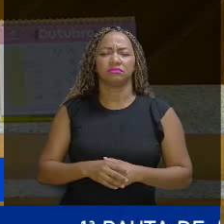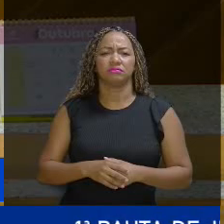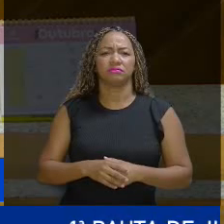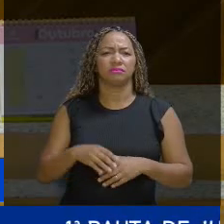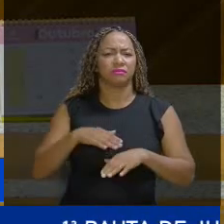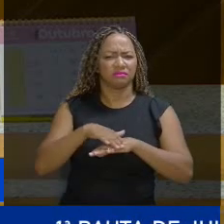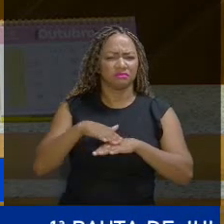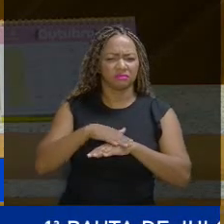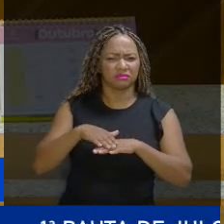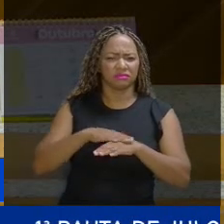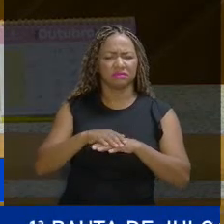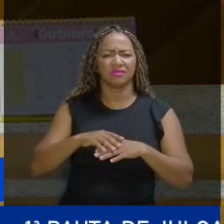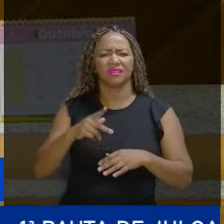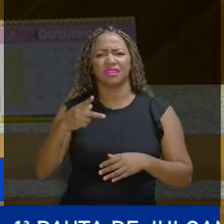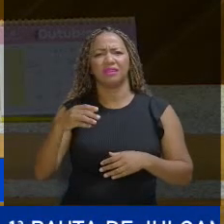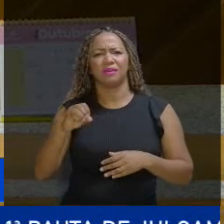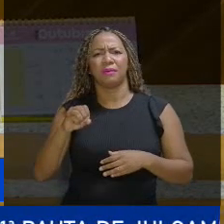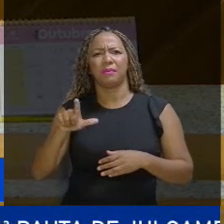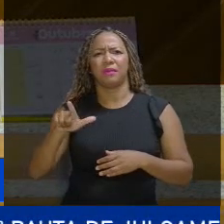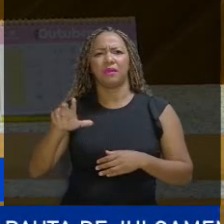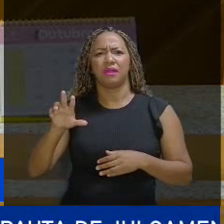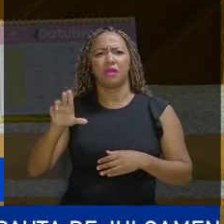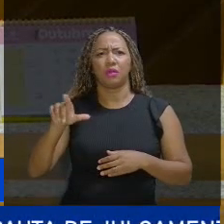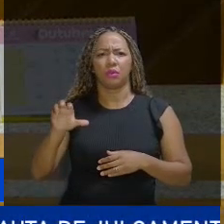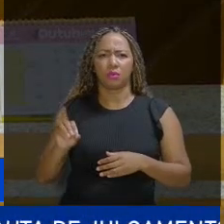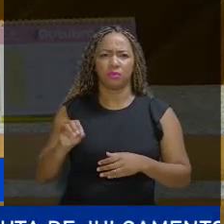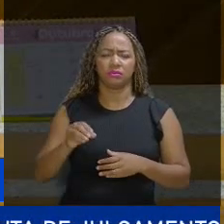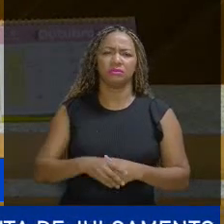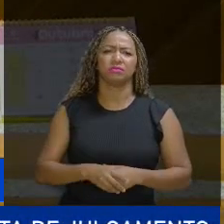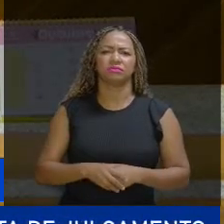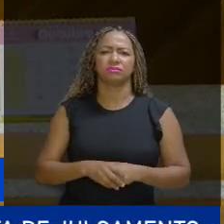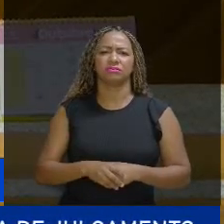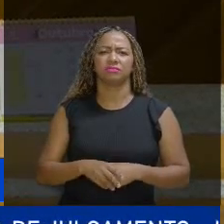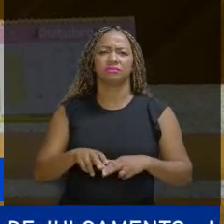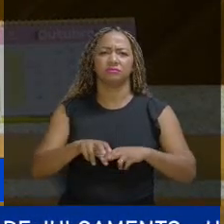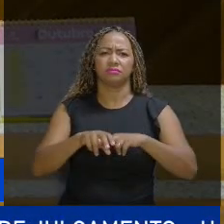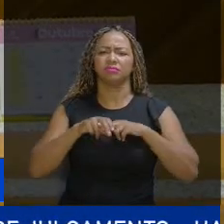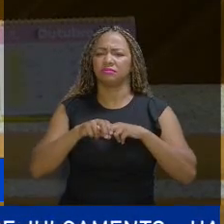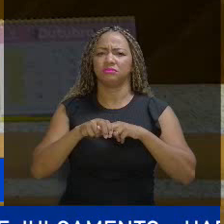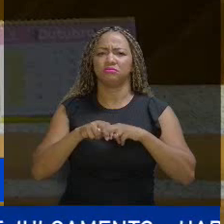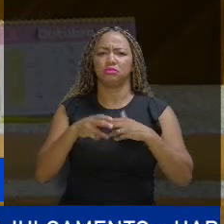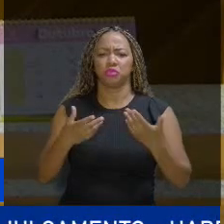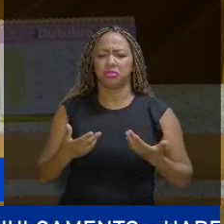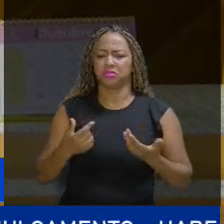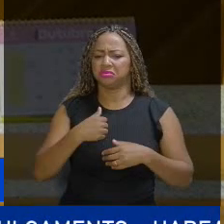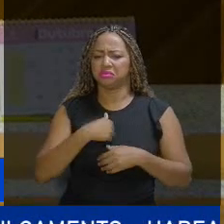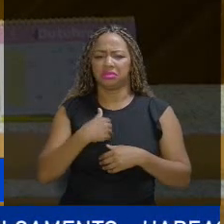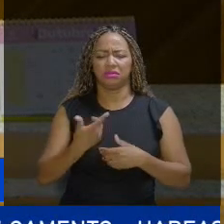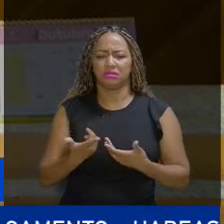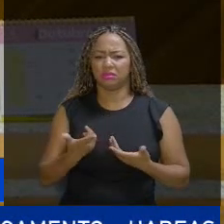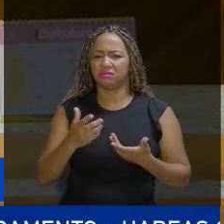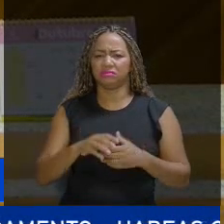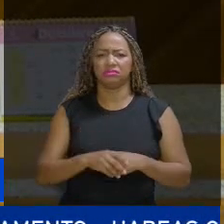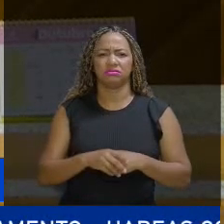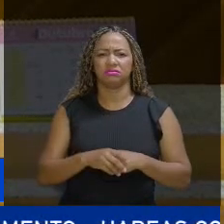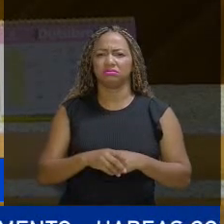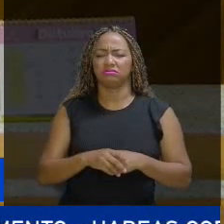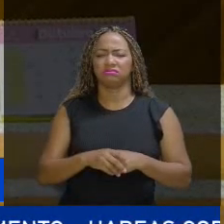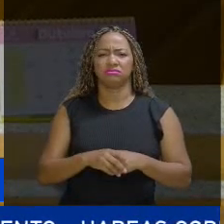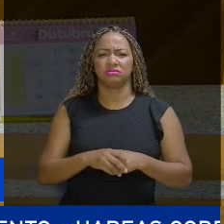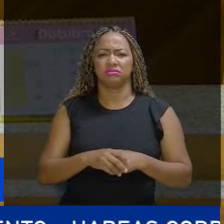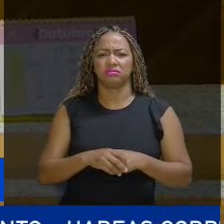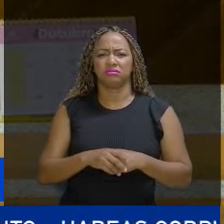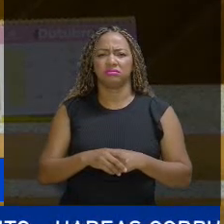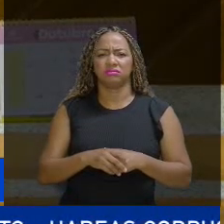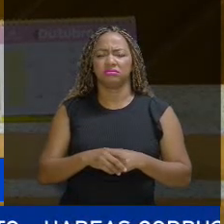em relação a Paulo Paranaguá Lima da Silva, Excelência. Por isso que em nenhum momento eu me vi